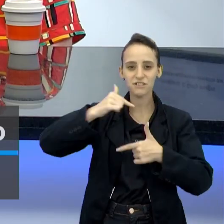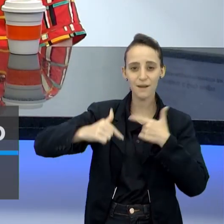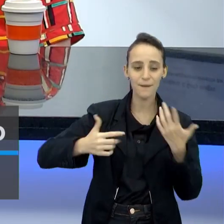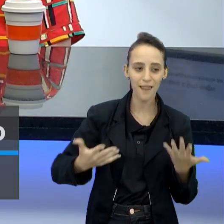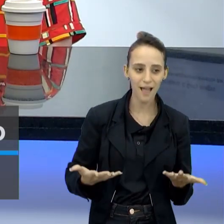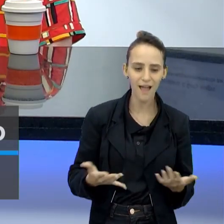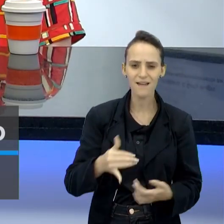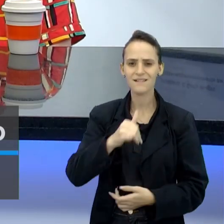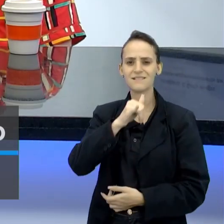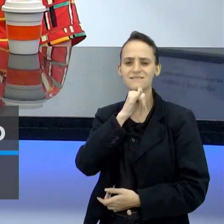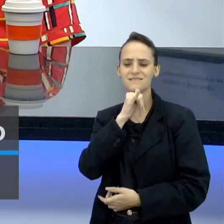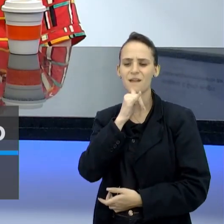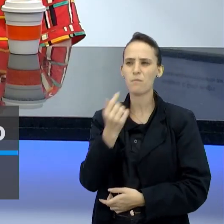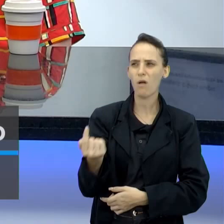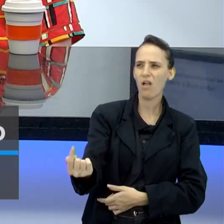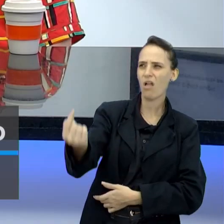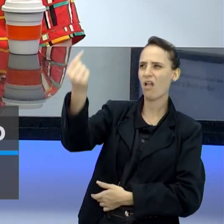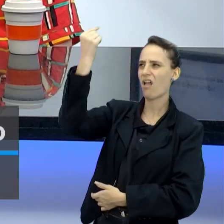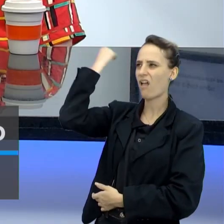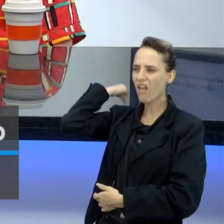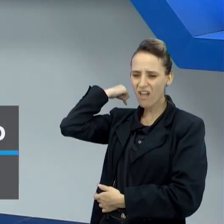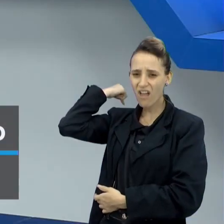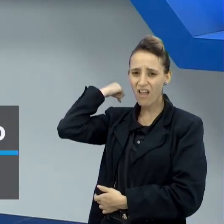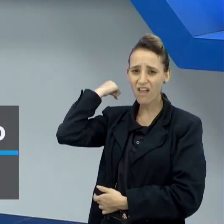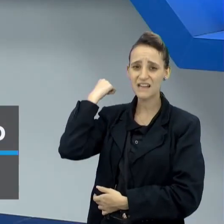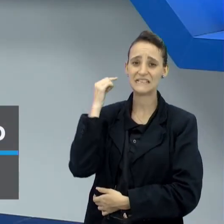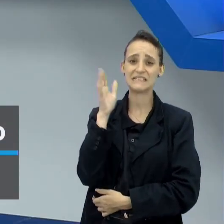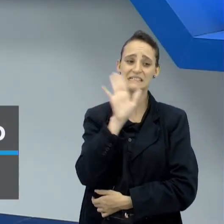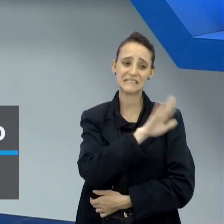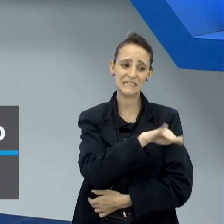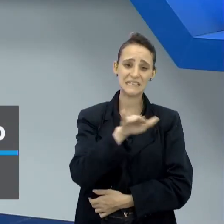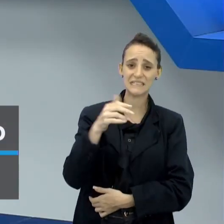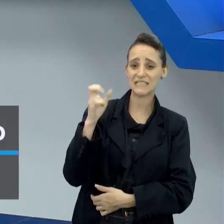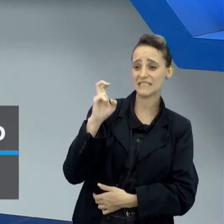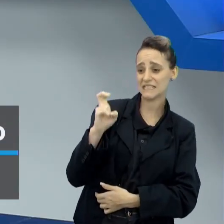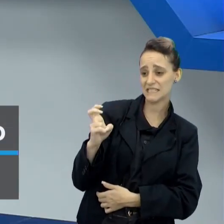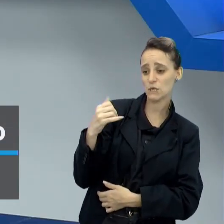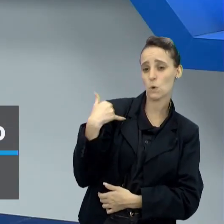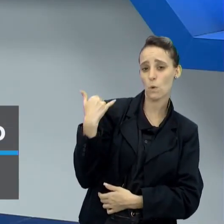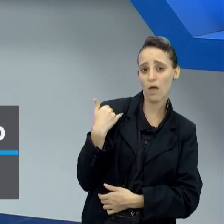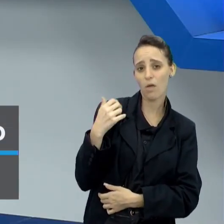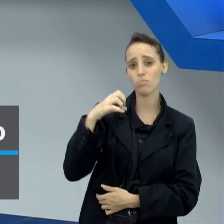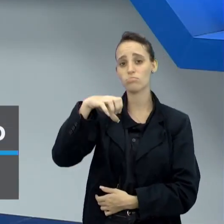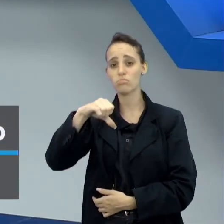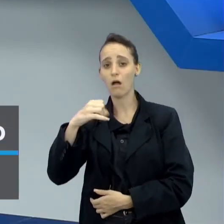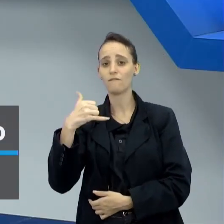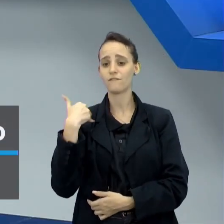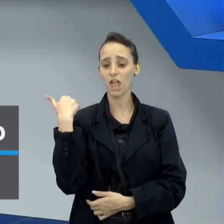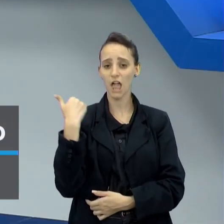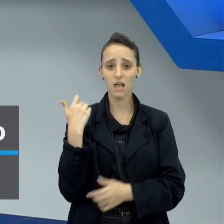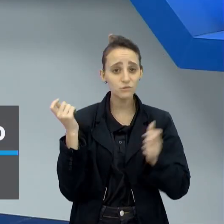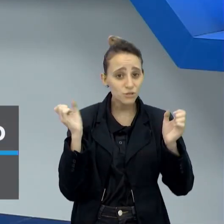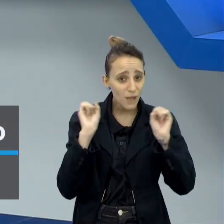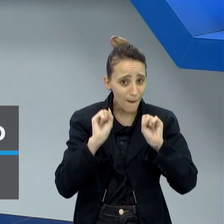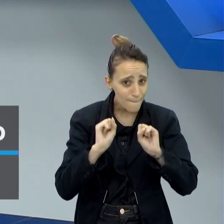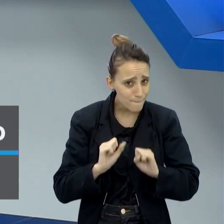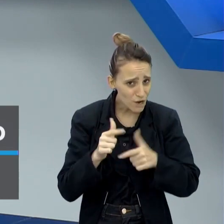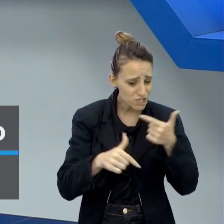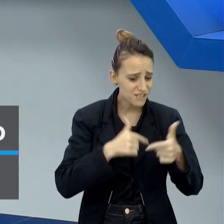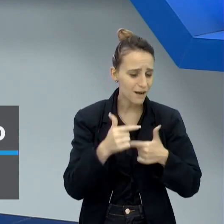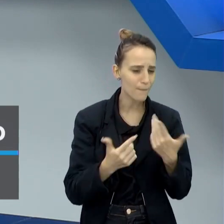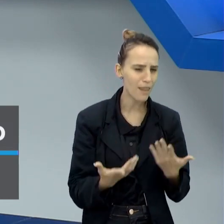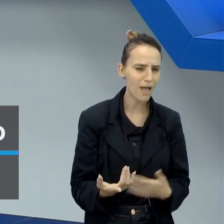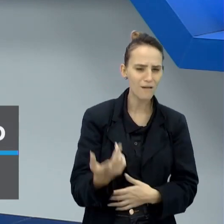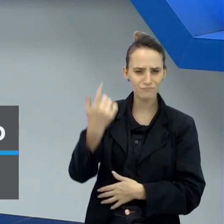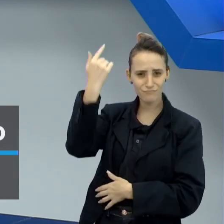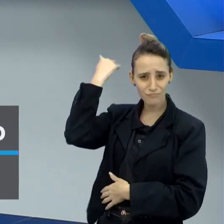Revolução Industrial, muitas crianças de 5, 9 anos, existem vários registros históricos que mostram essa realidade,